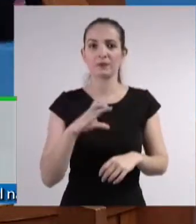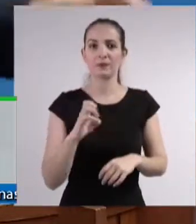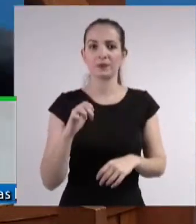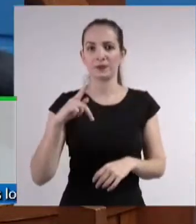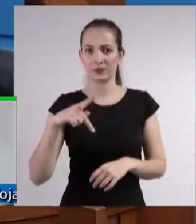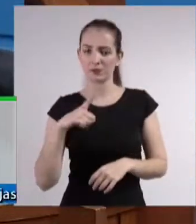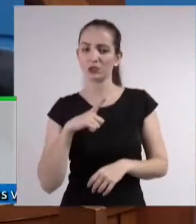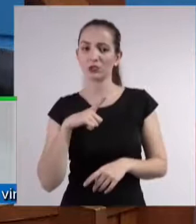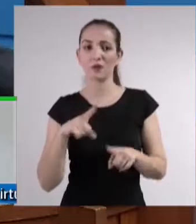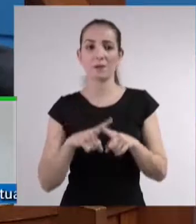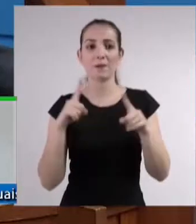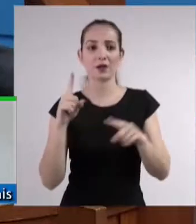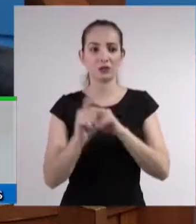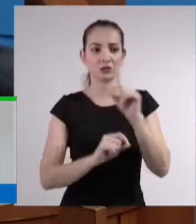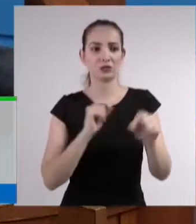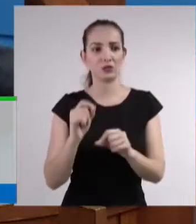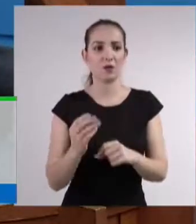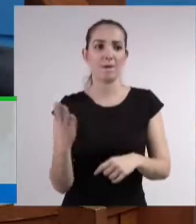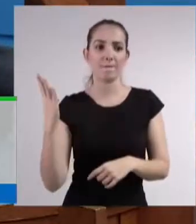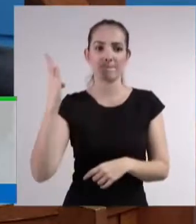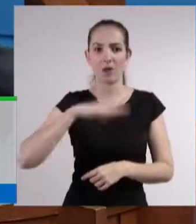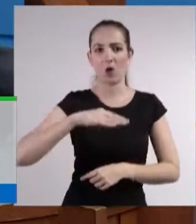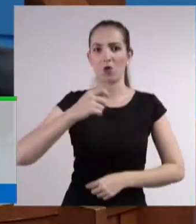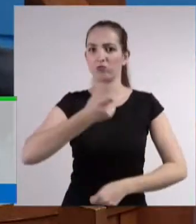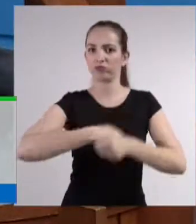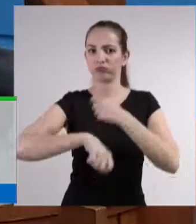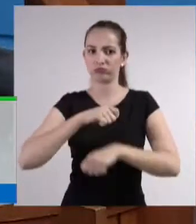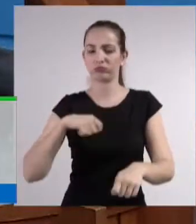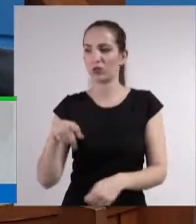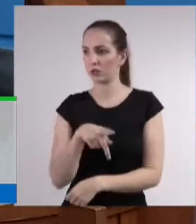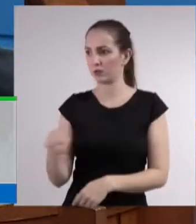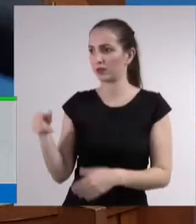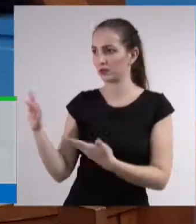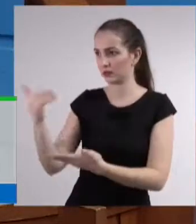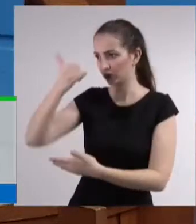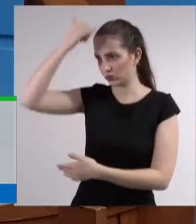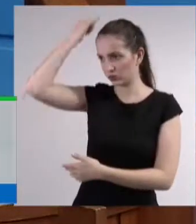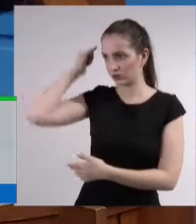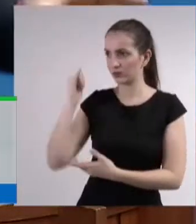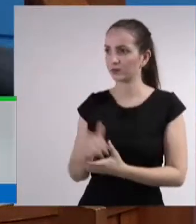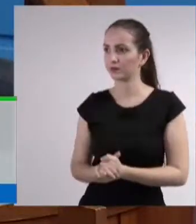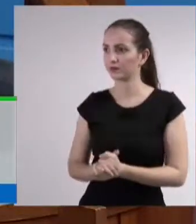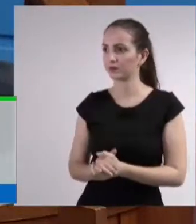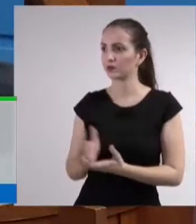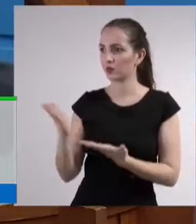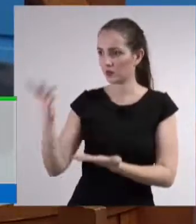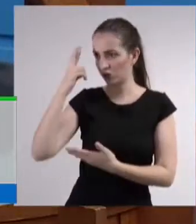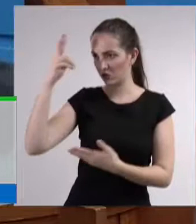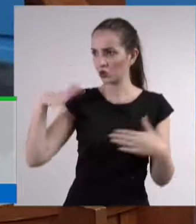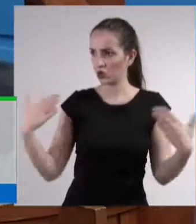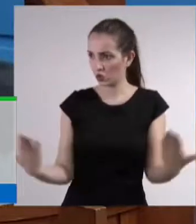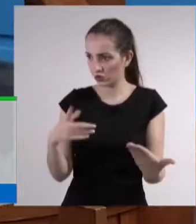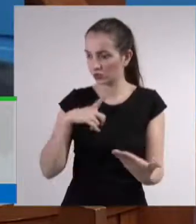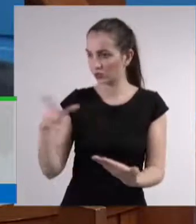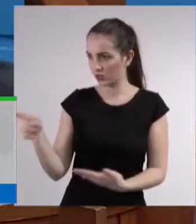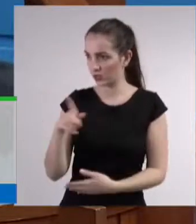Mas, infelizmente, o mau gestor, presidente Júnior Mock, e Vossa Excelência, que disputa hoje um